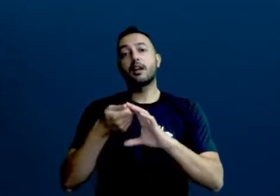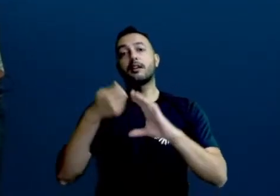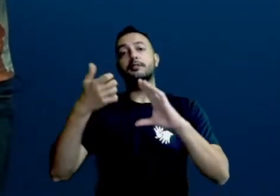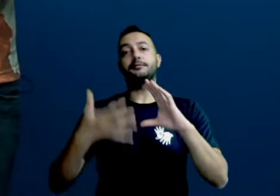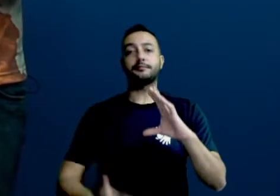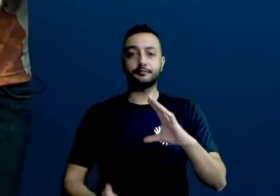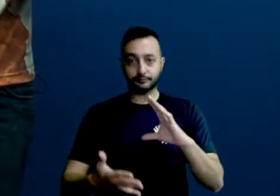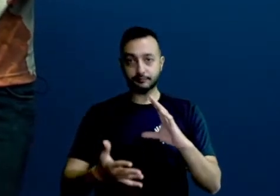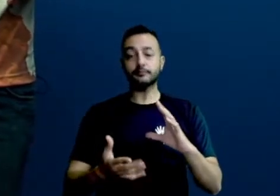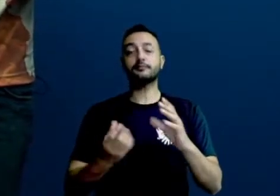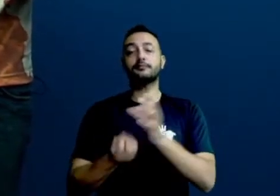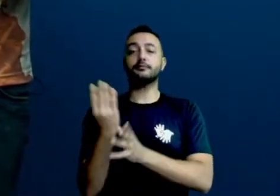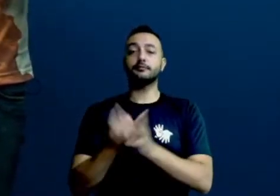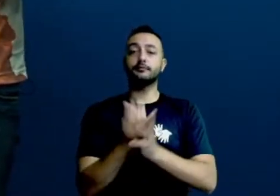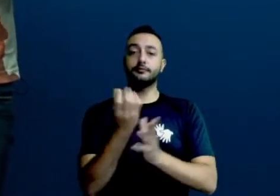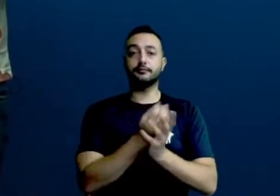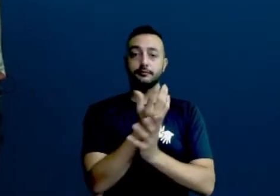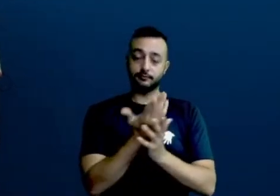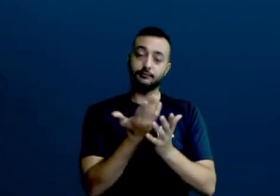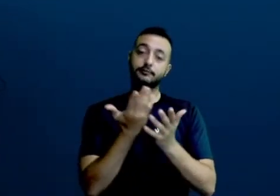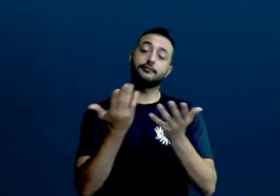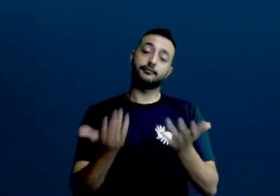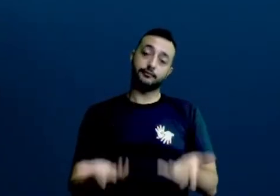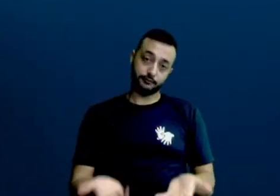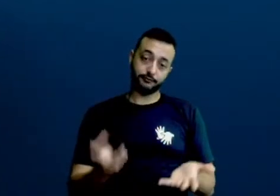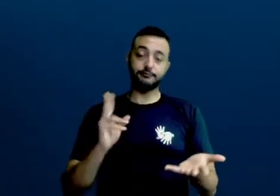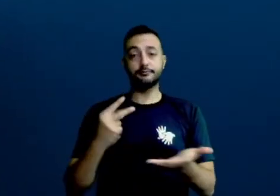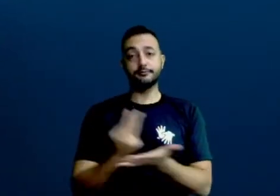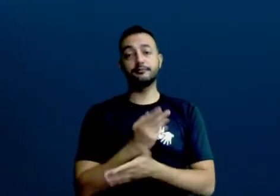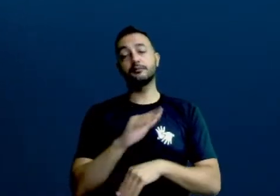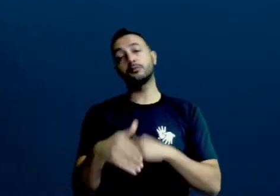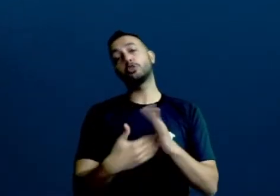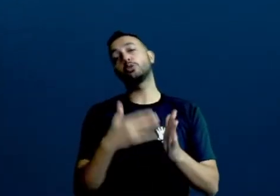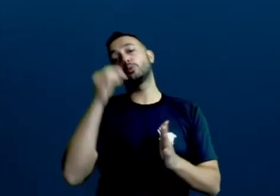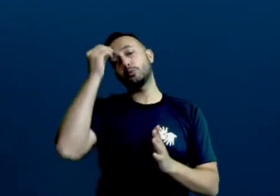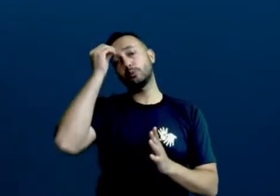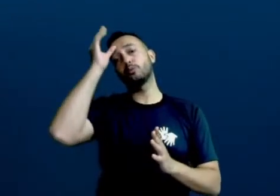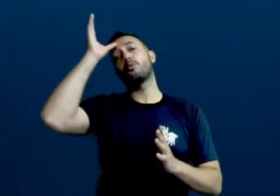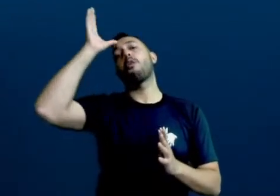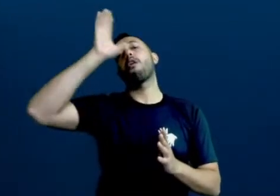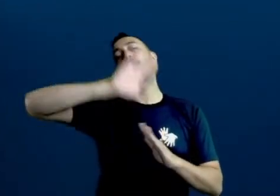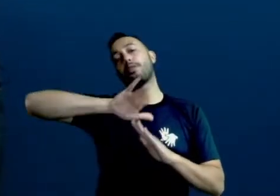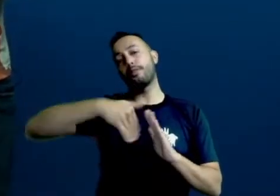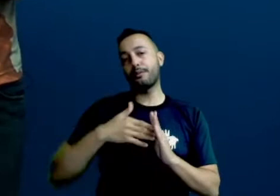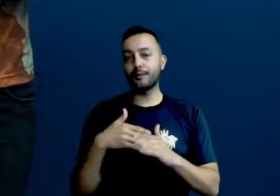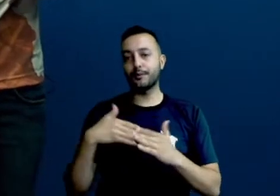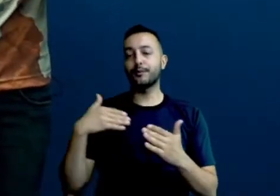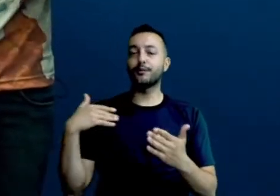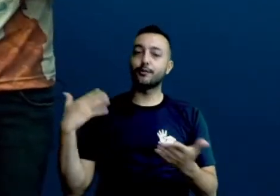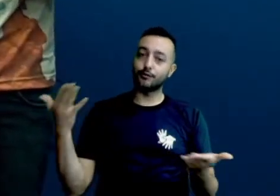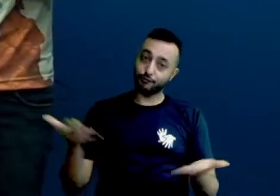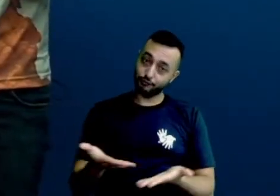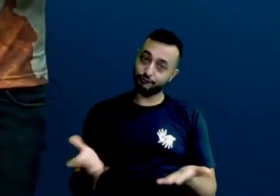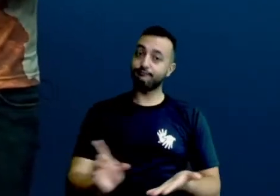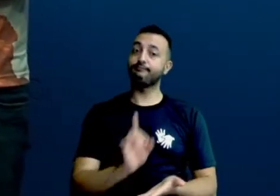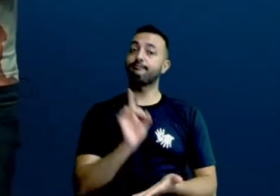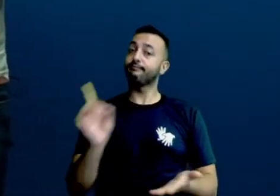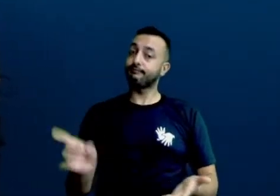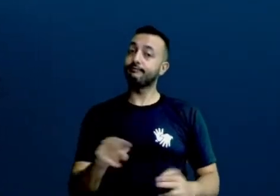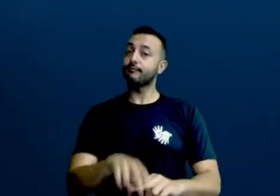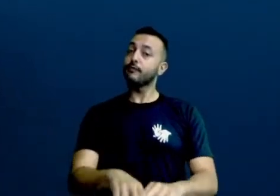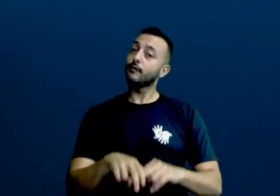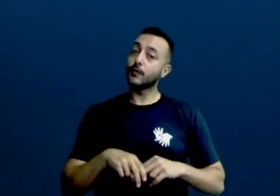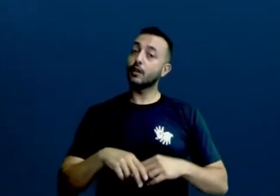características entre as plantas né que Oi eu tô no conhecimento que nós temos nos dias atuais a